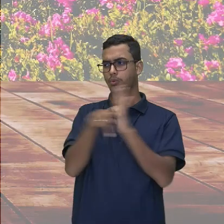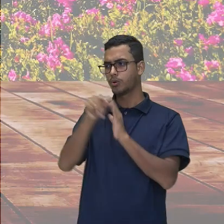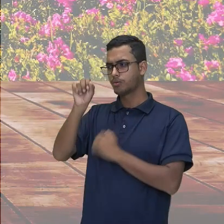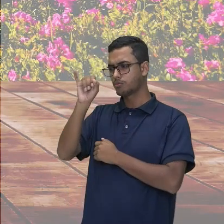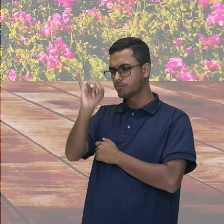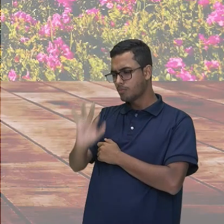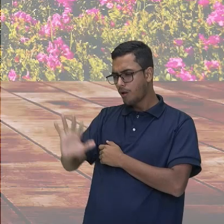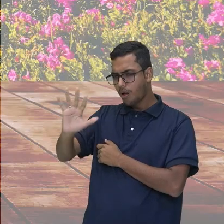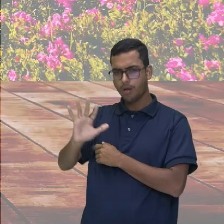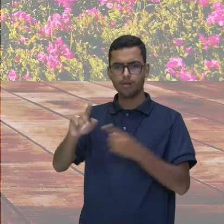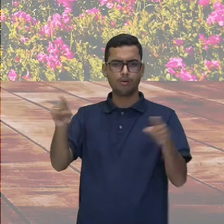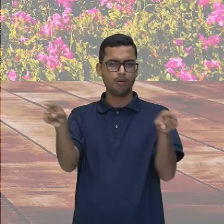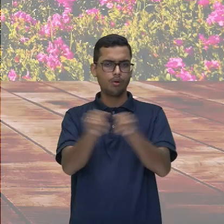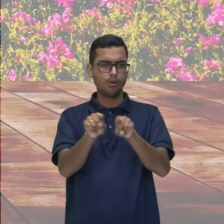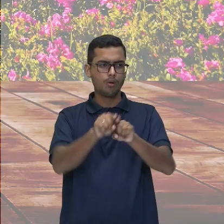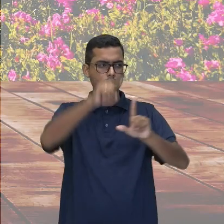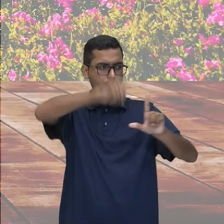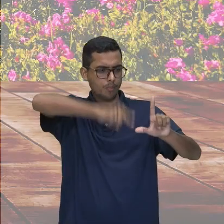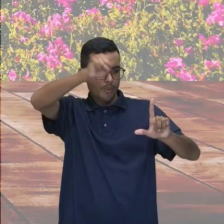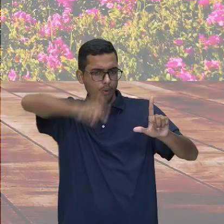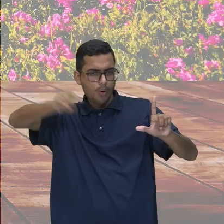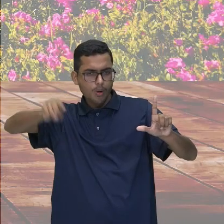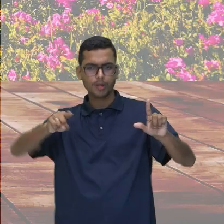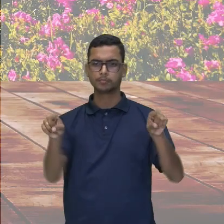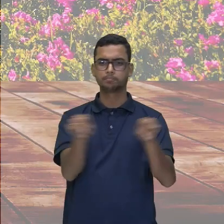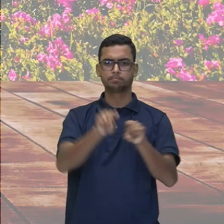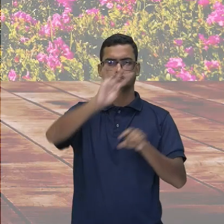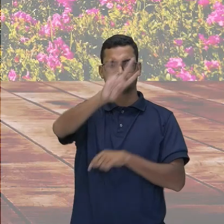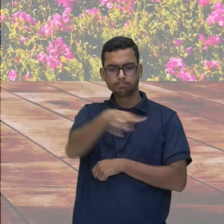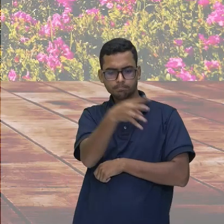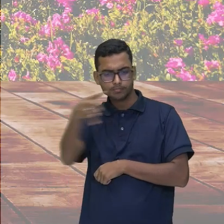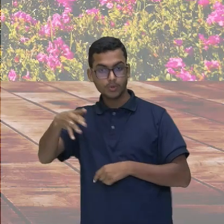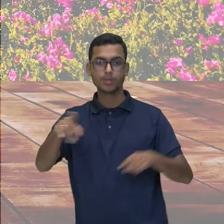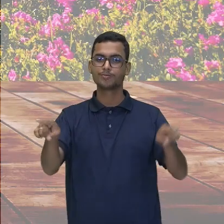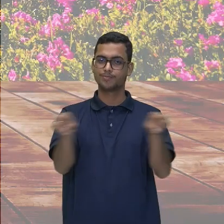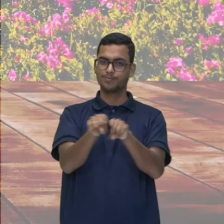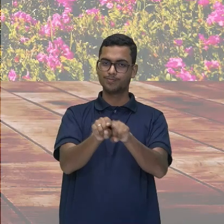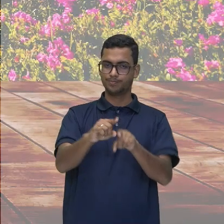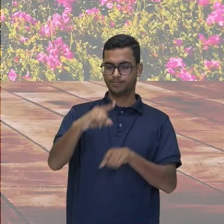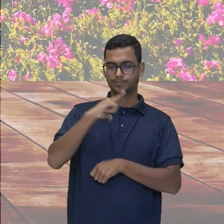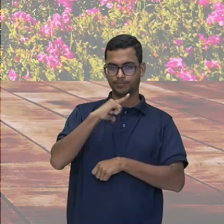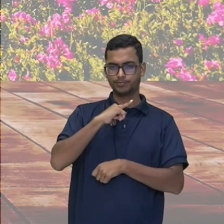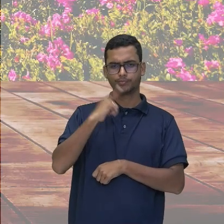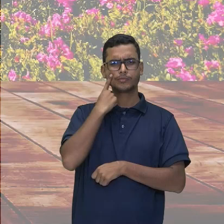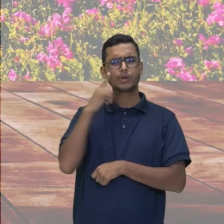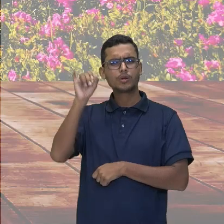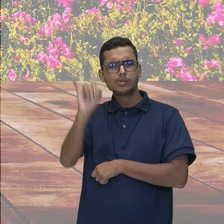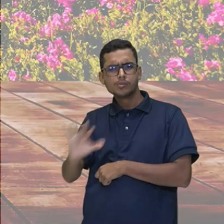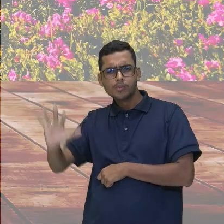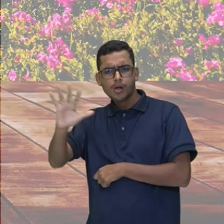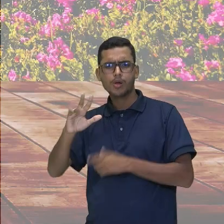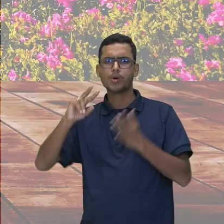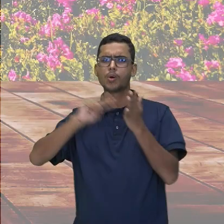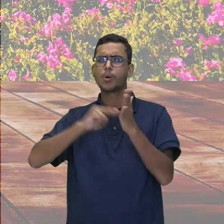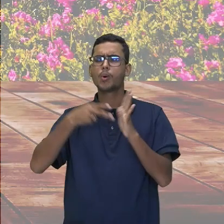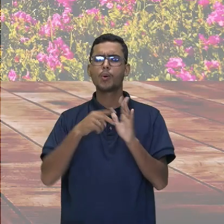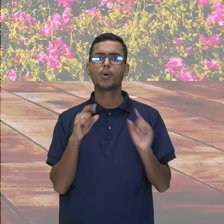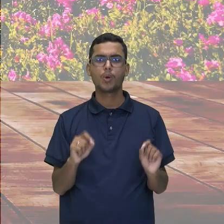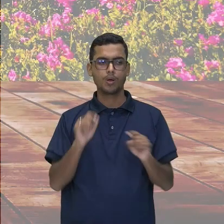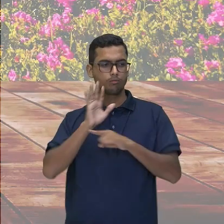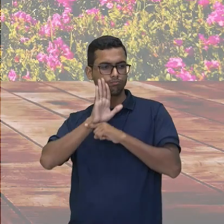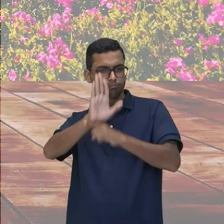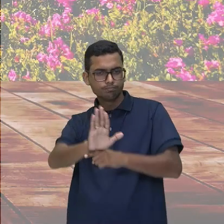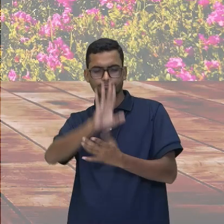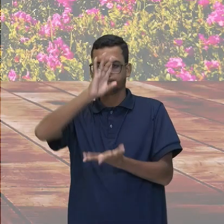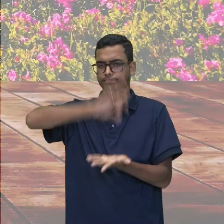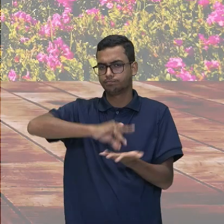figuras, gráficos e tabelas, certo? As figuras ajudam bastante, né?